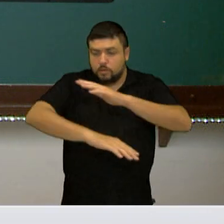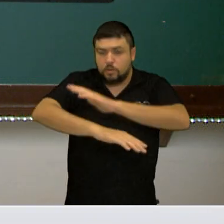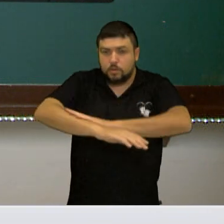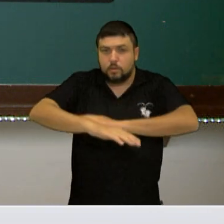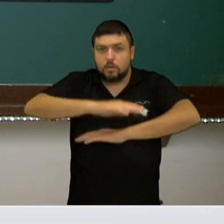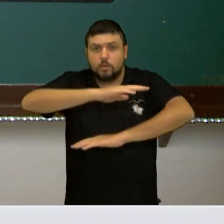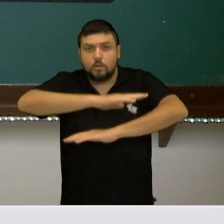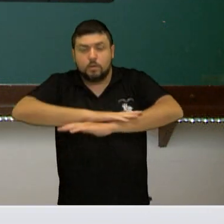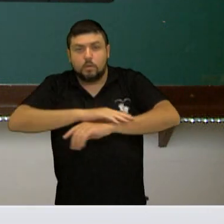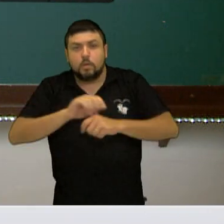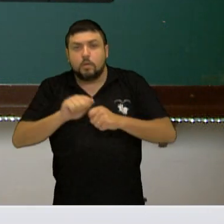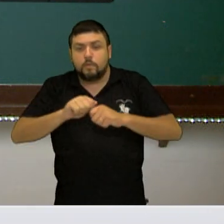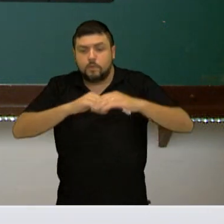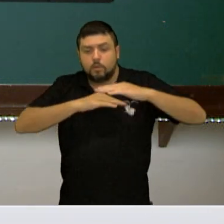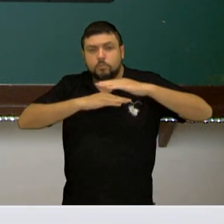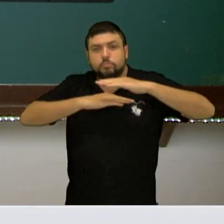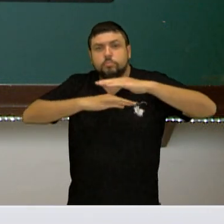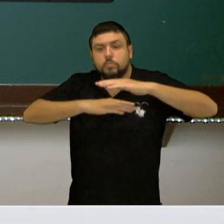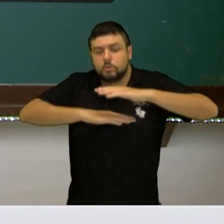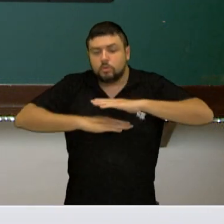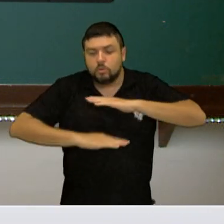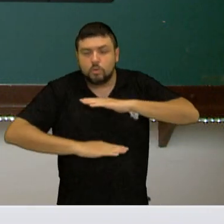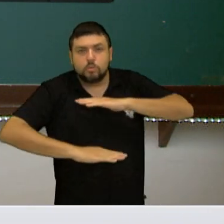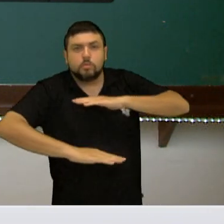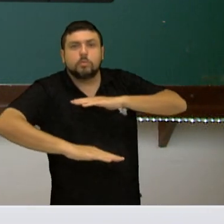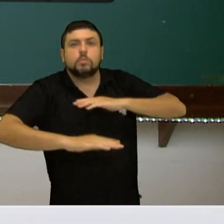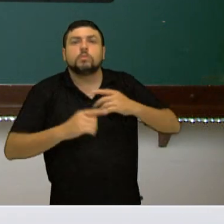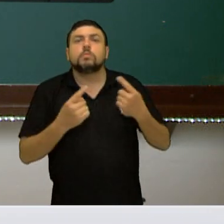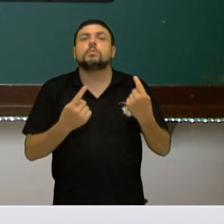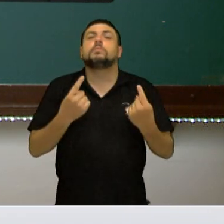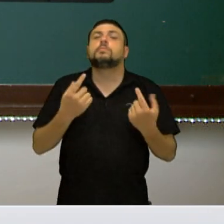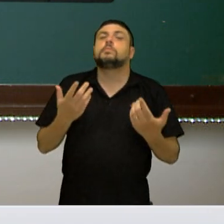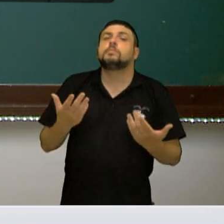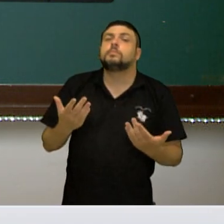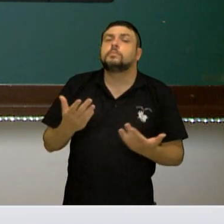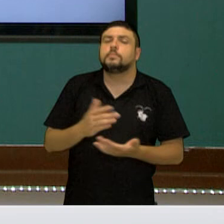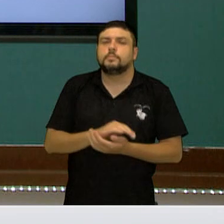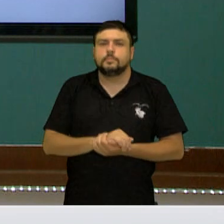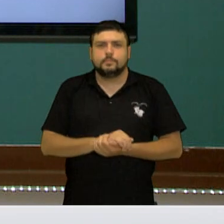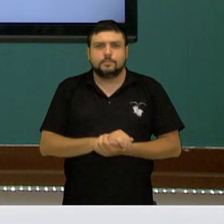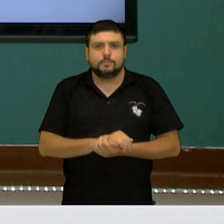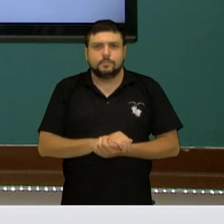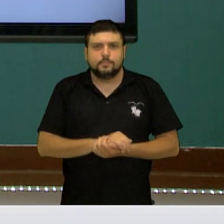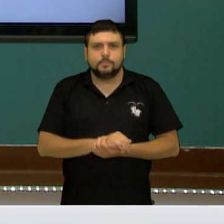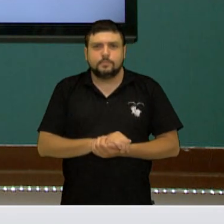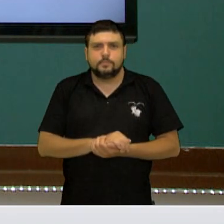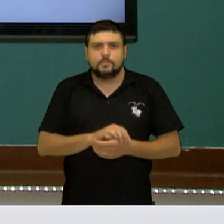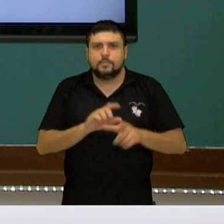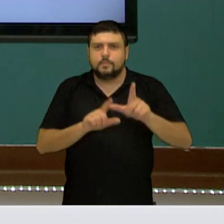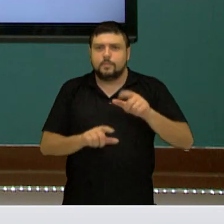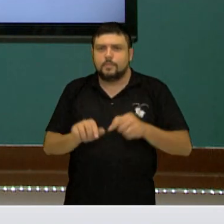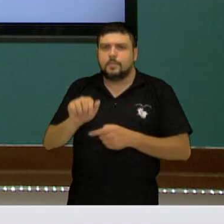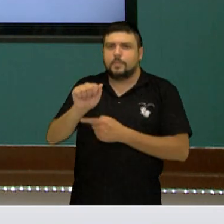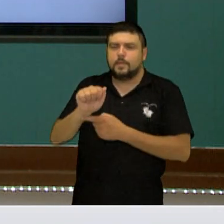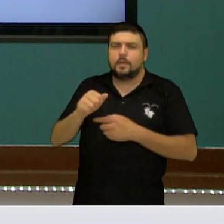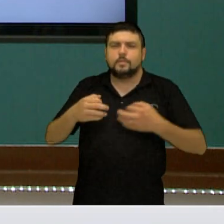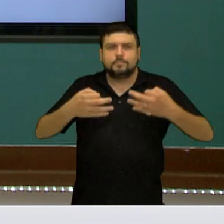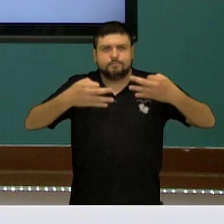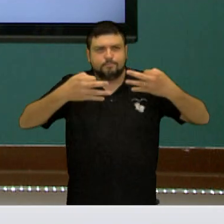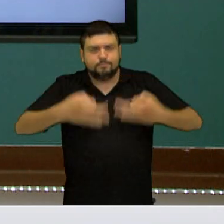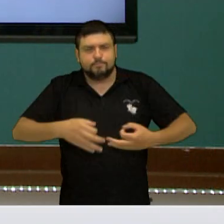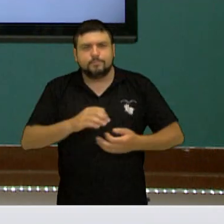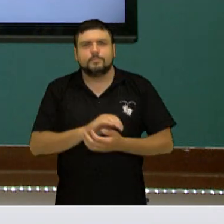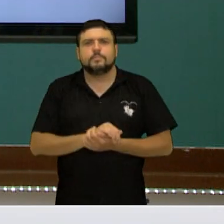forma uma reta paralela ao chão? Qual você marcou? Se você marcou a letra A, muito bem, é isso